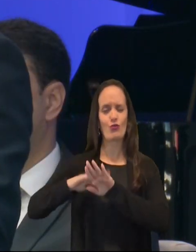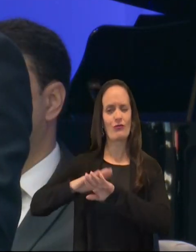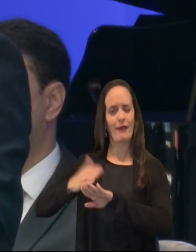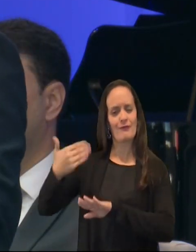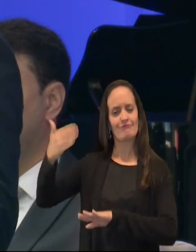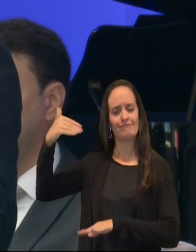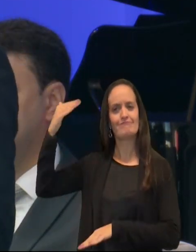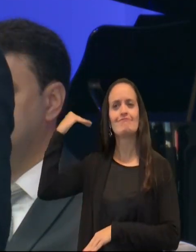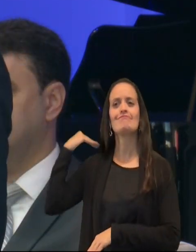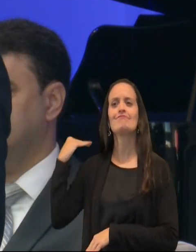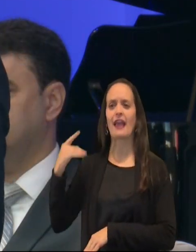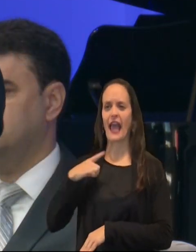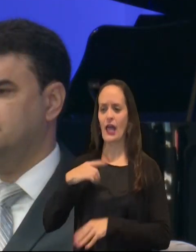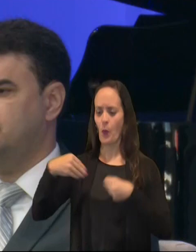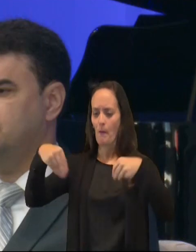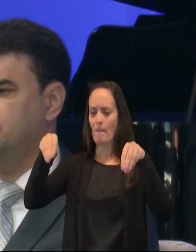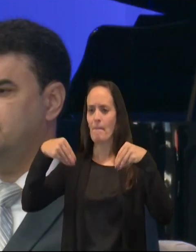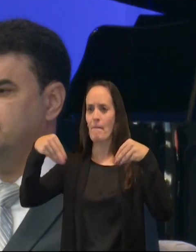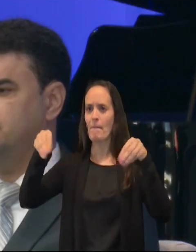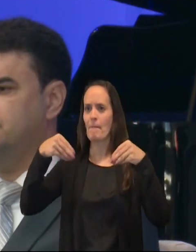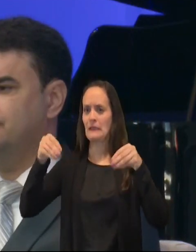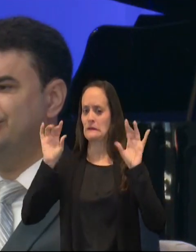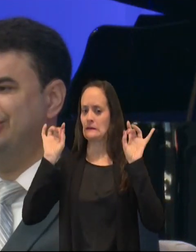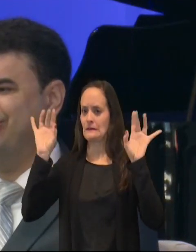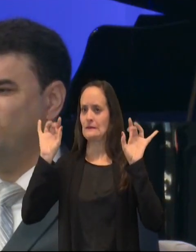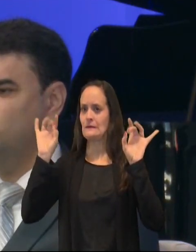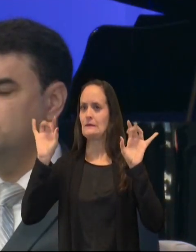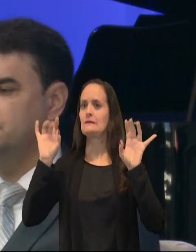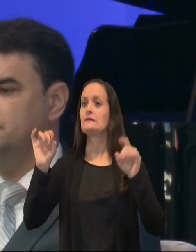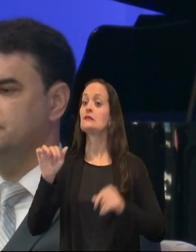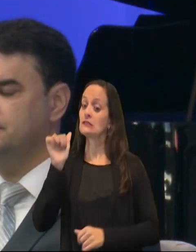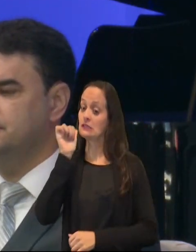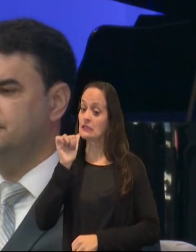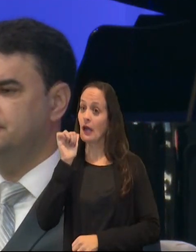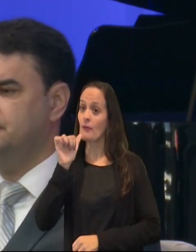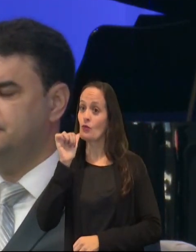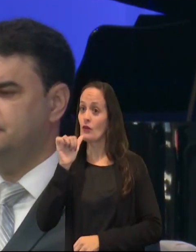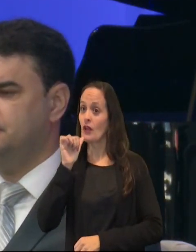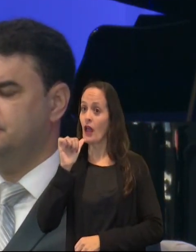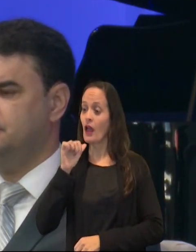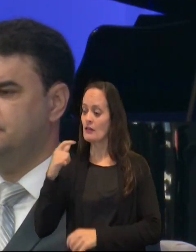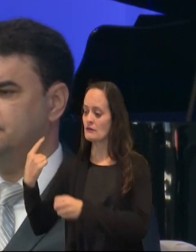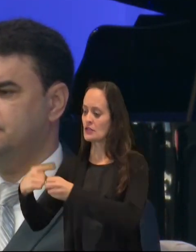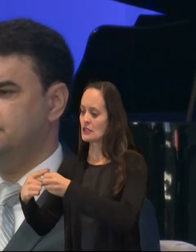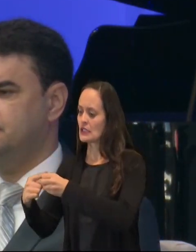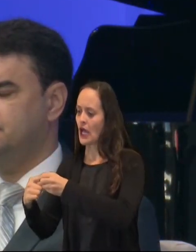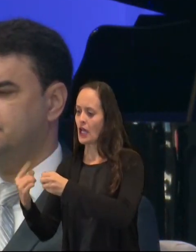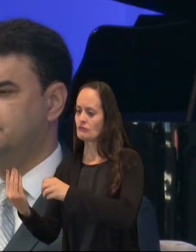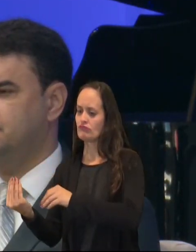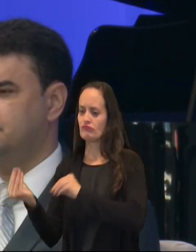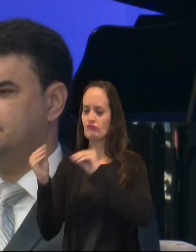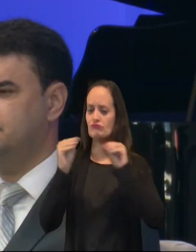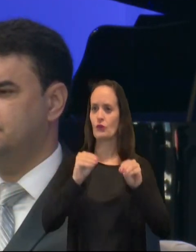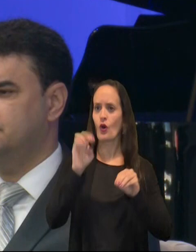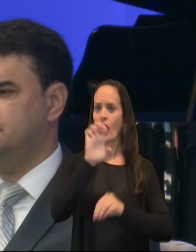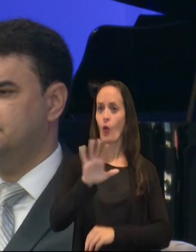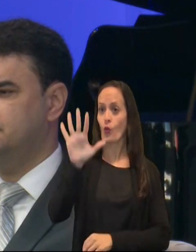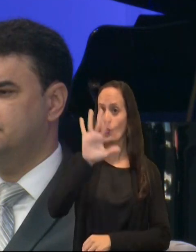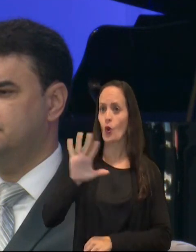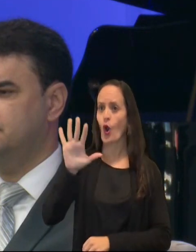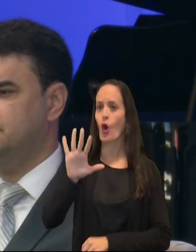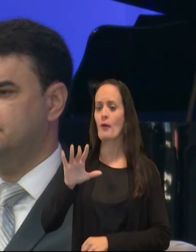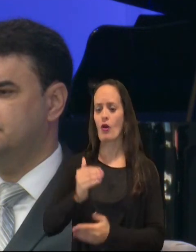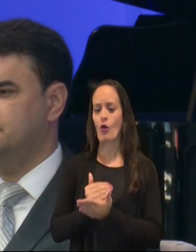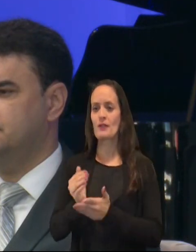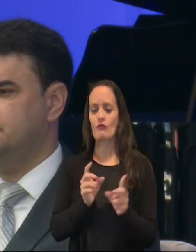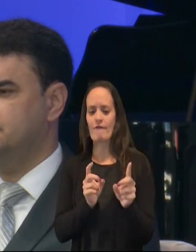um pano nobre. Portanto, uma mulher que saía de Tiatira, na Ásia, para vir à Europa, para trazer certamente uma comerciante